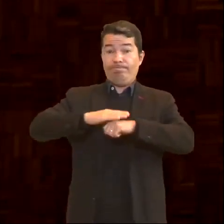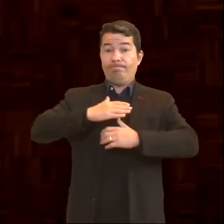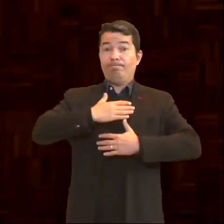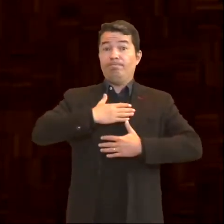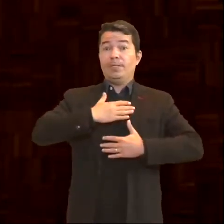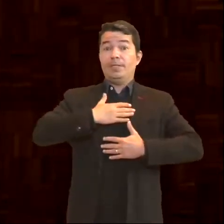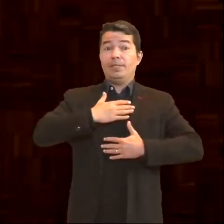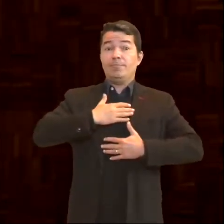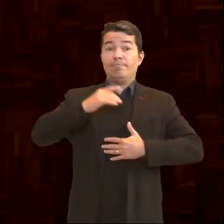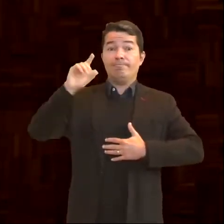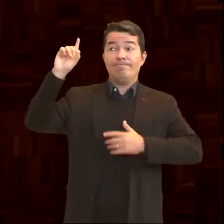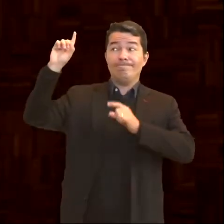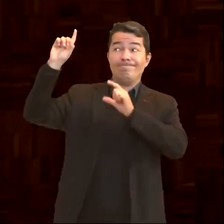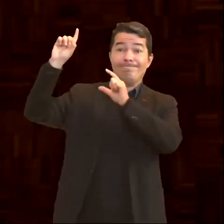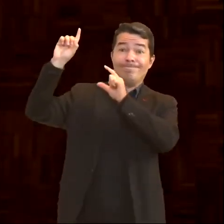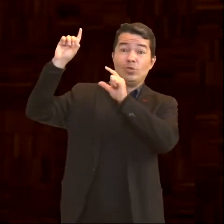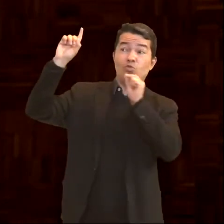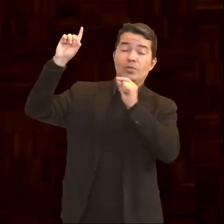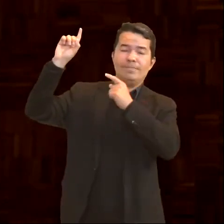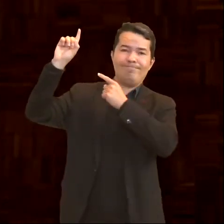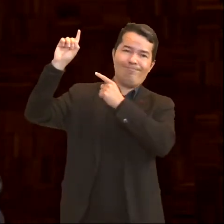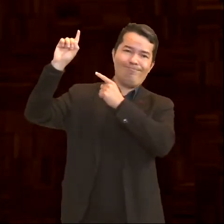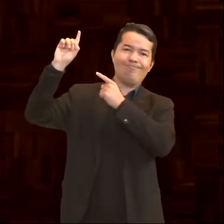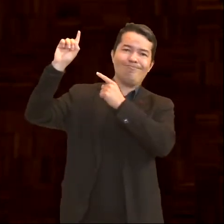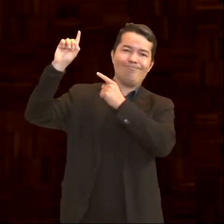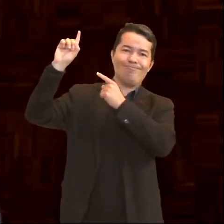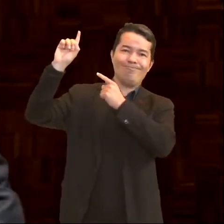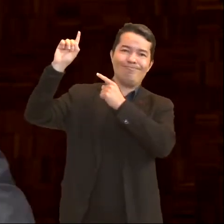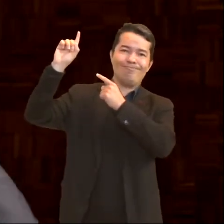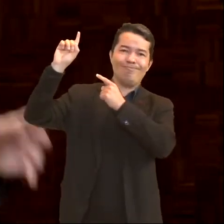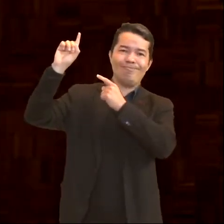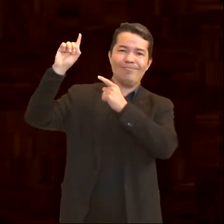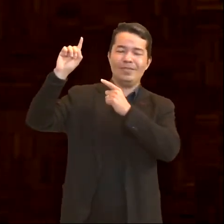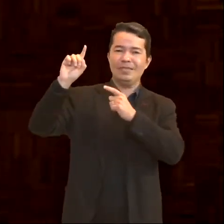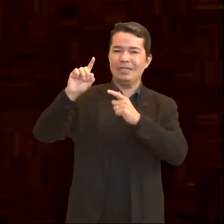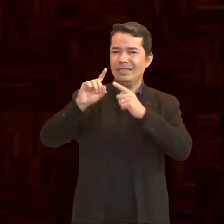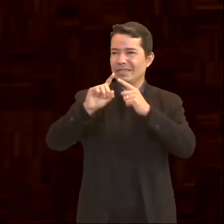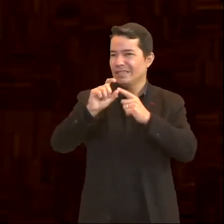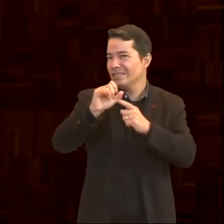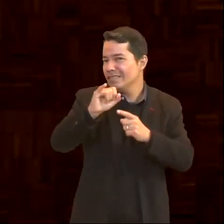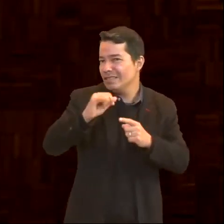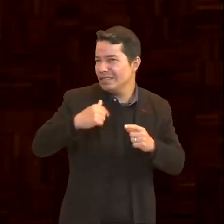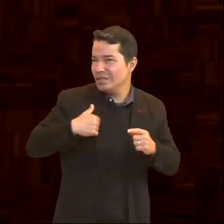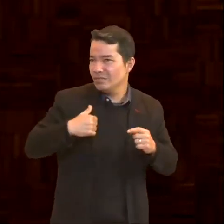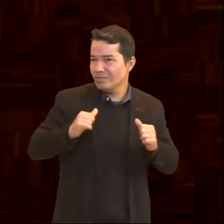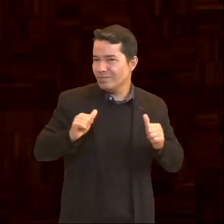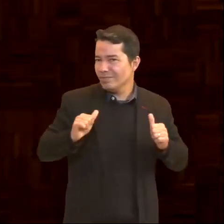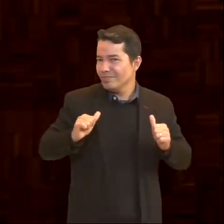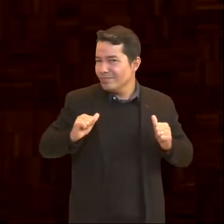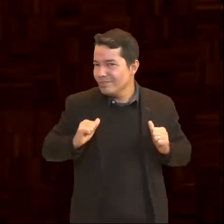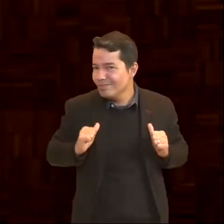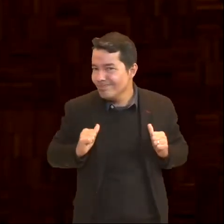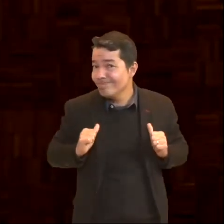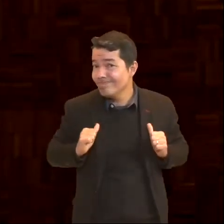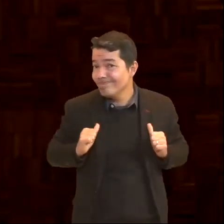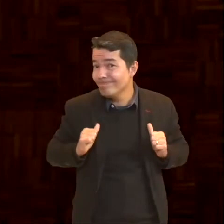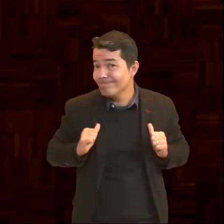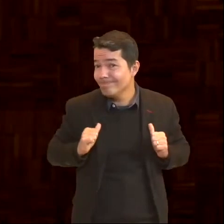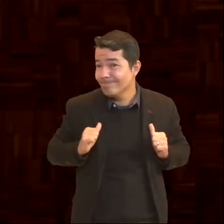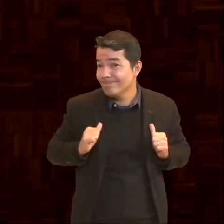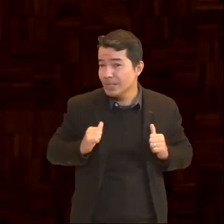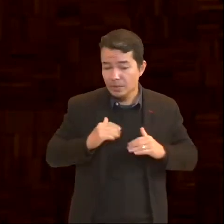E quando nós não tomamos as decisões e a gente se conforma com os